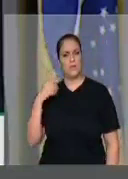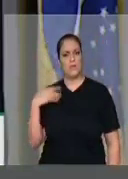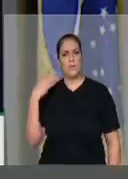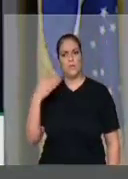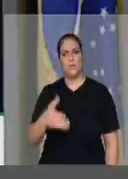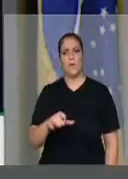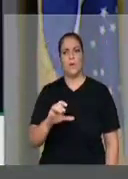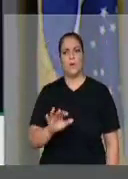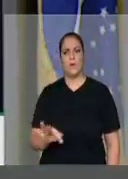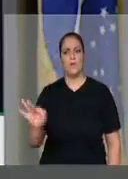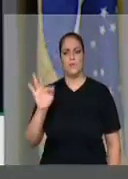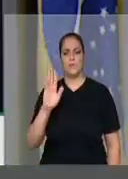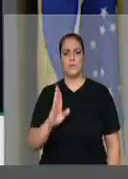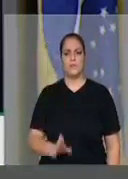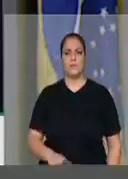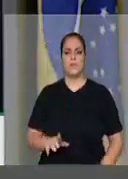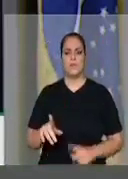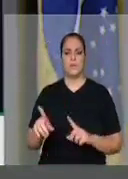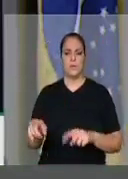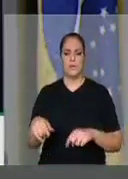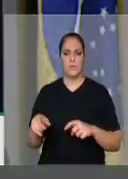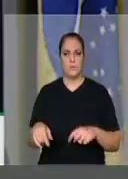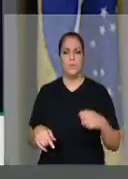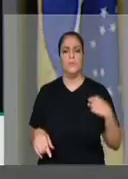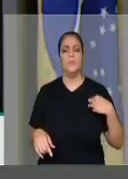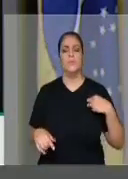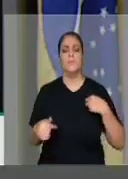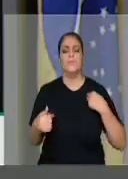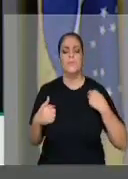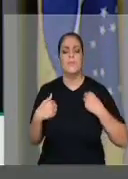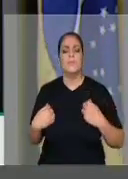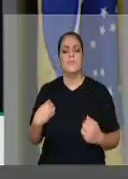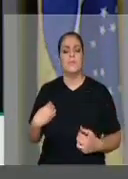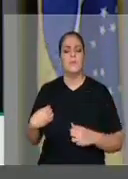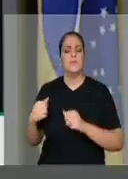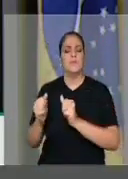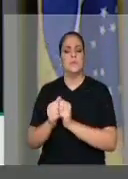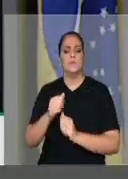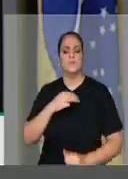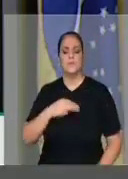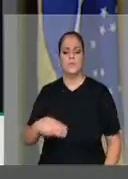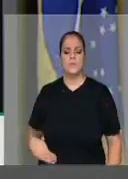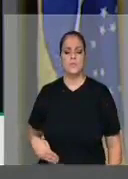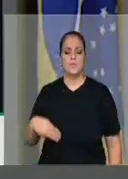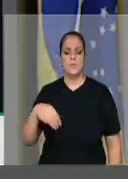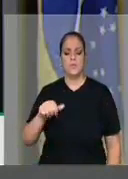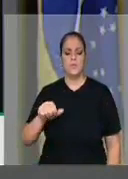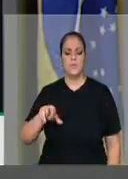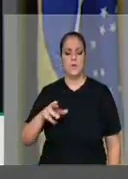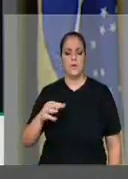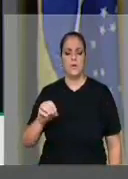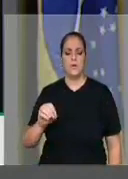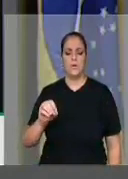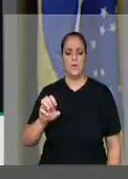na Confederação Nacional da Agricultura com o ministro Marco Aurélio de Mello, ministro do Supremo,